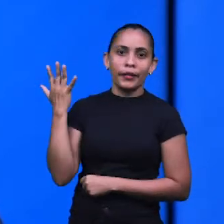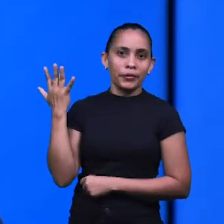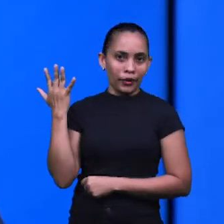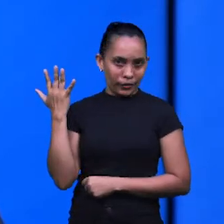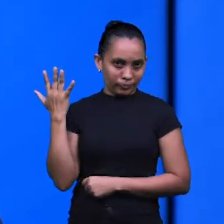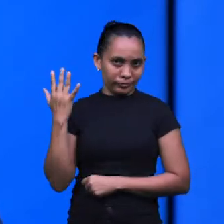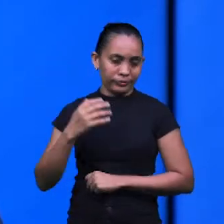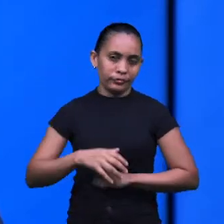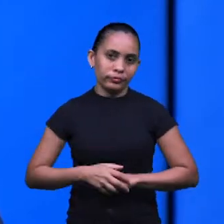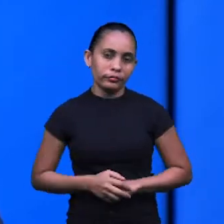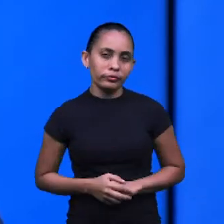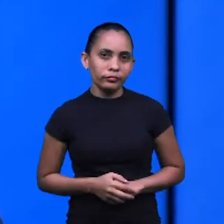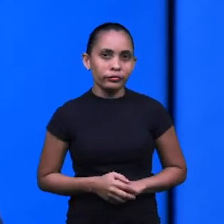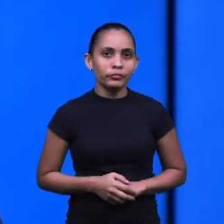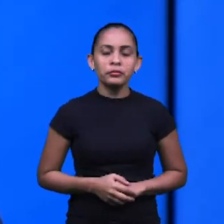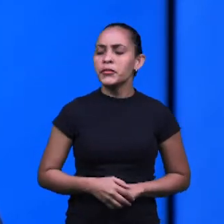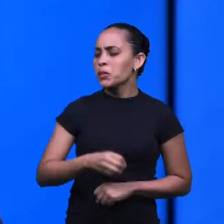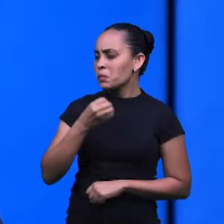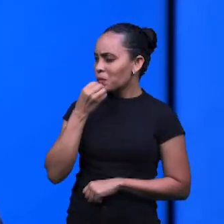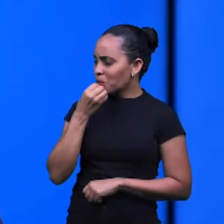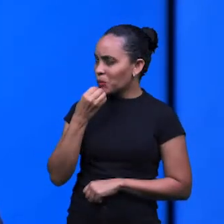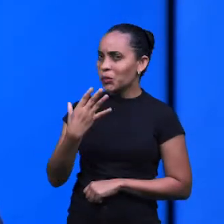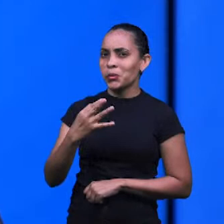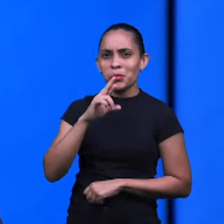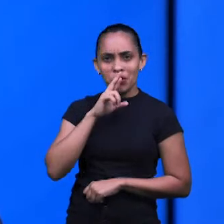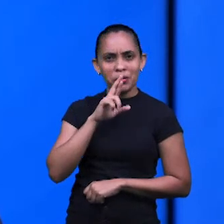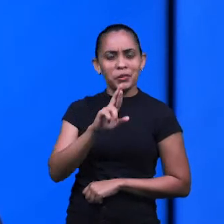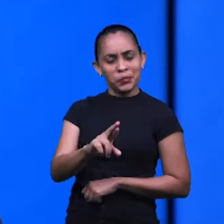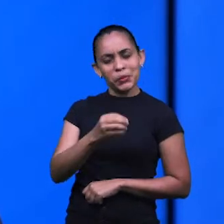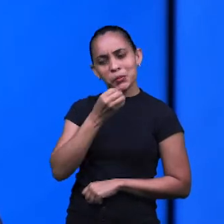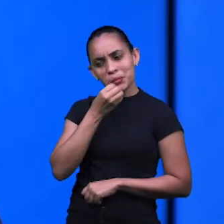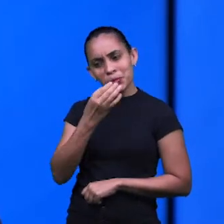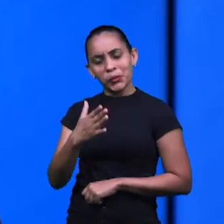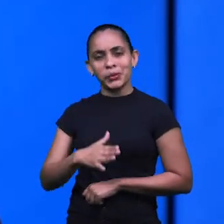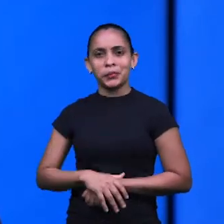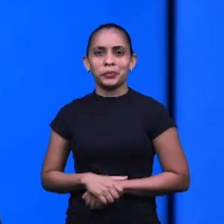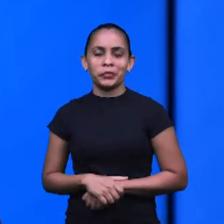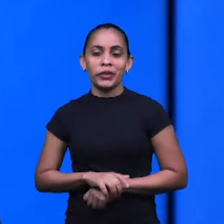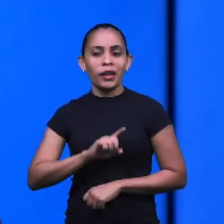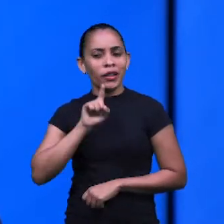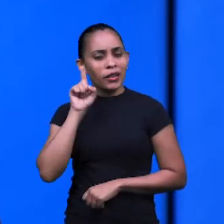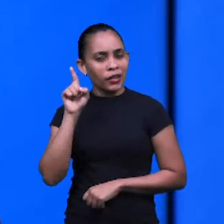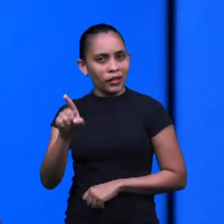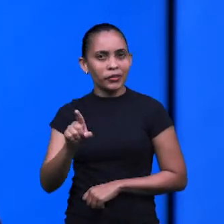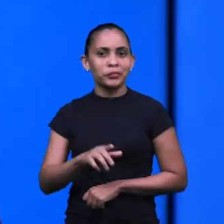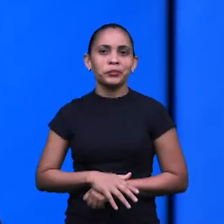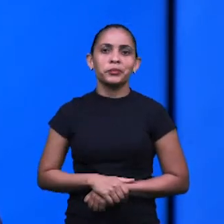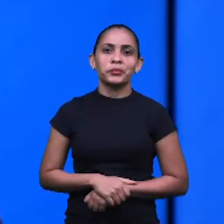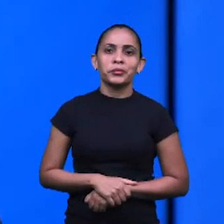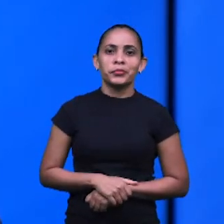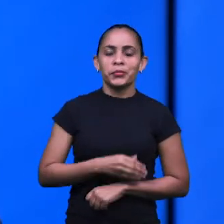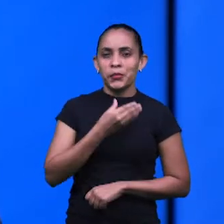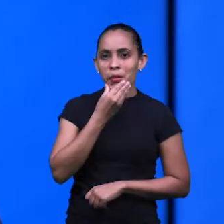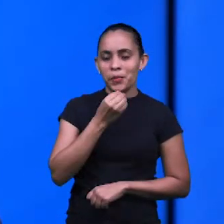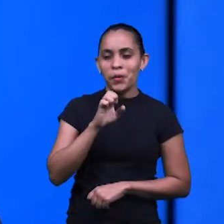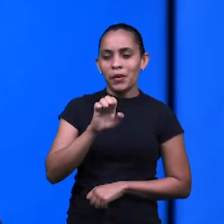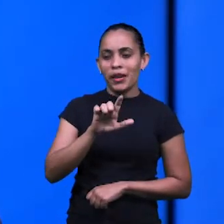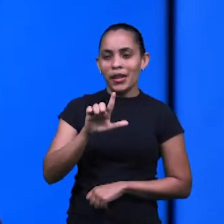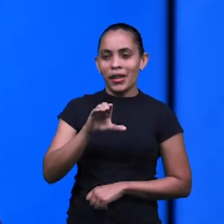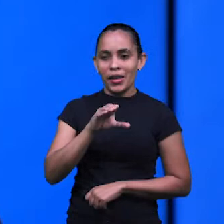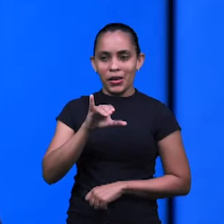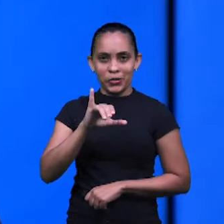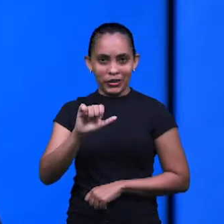revelado pelo Espírito Santo. Muito bem colocado pelo nosso irmão Elci, lá de Budapeste, na capital